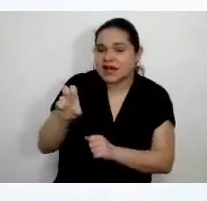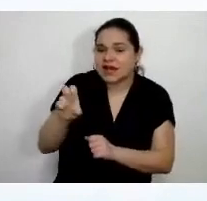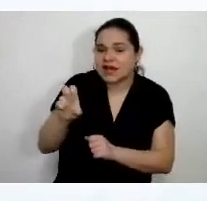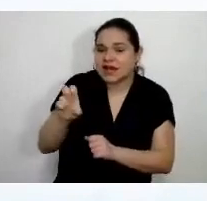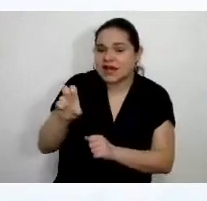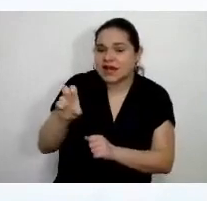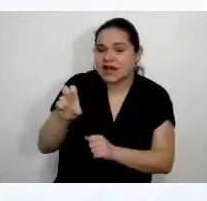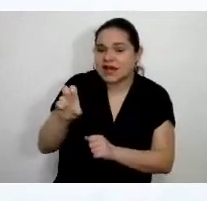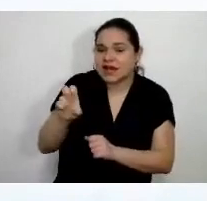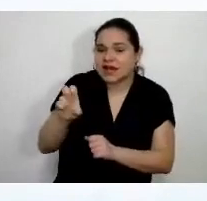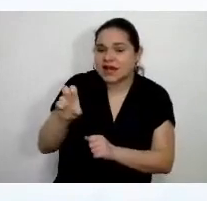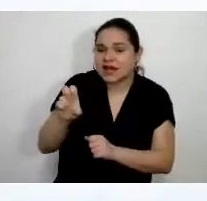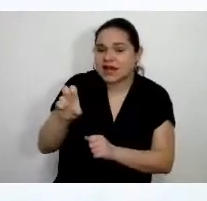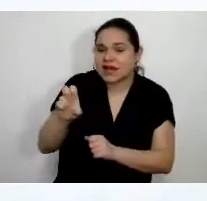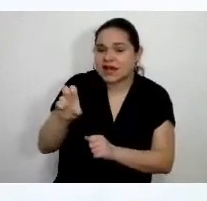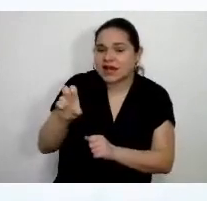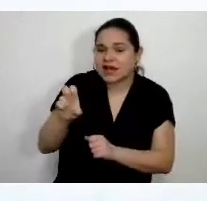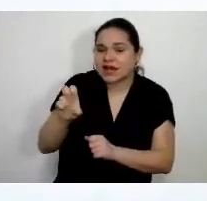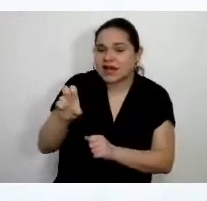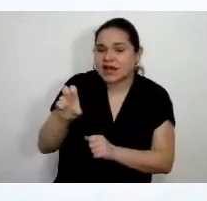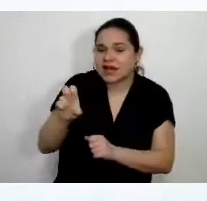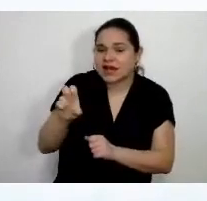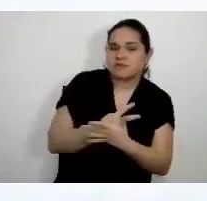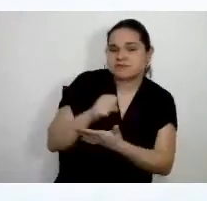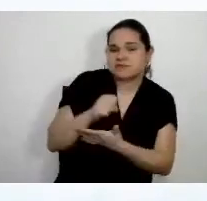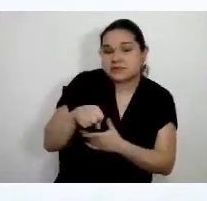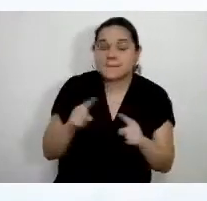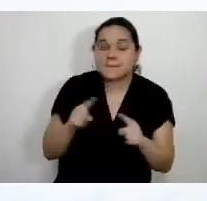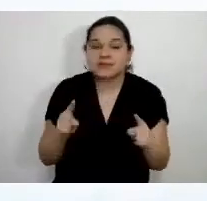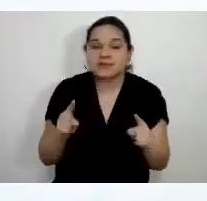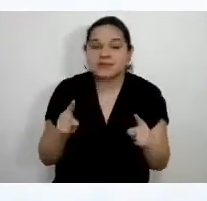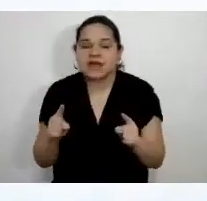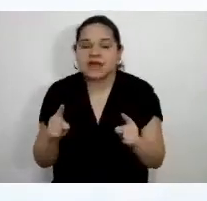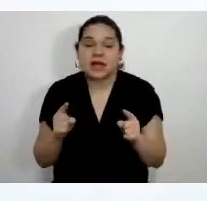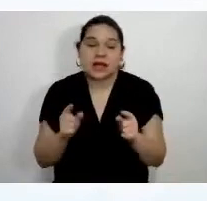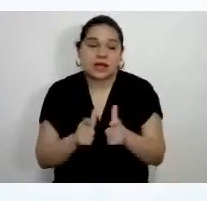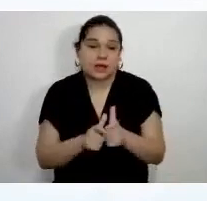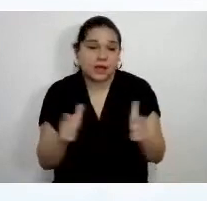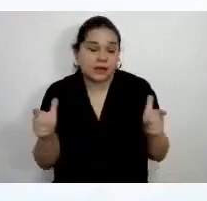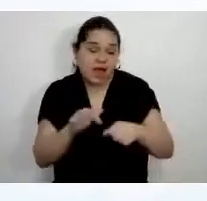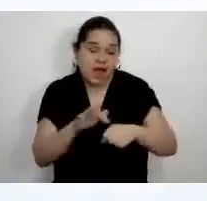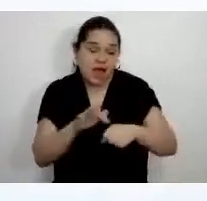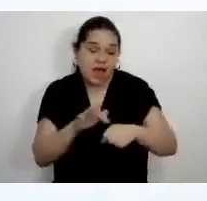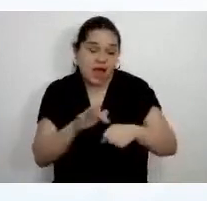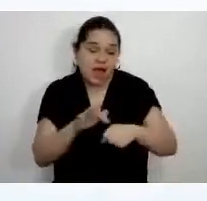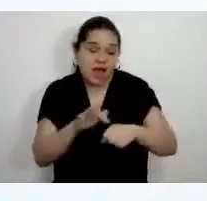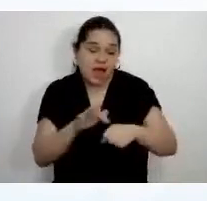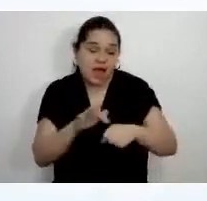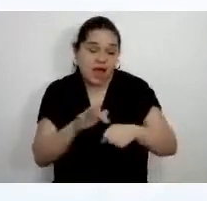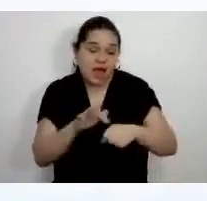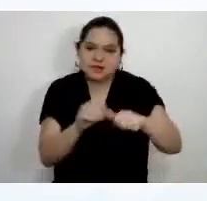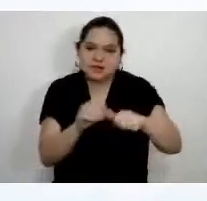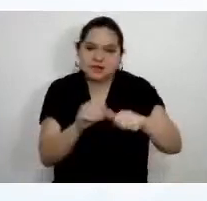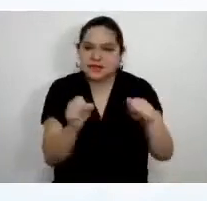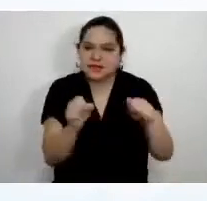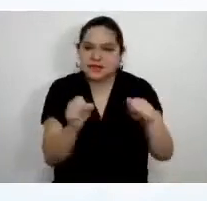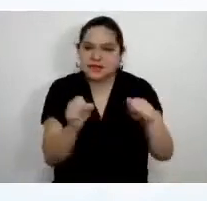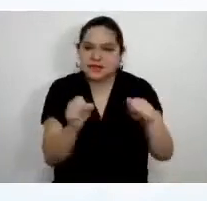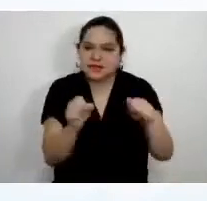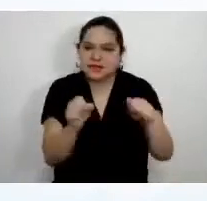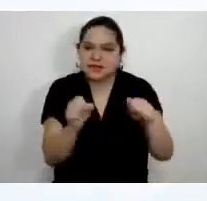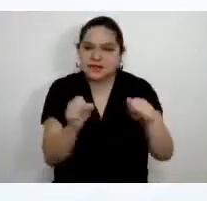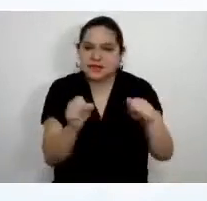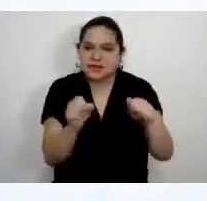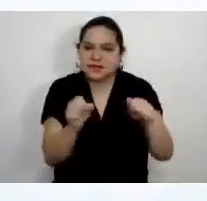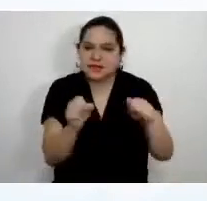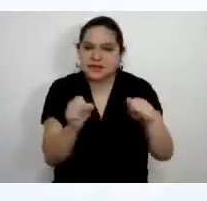a atacar o próprio corpo. É o que normalmente a doença tem feito, né? A doença tem feito isso. A reação inflamatória